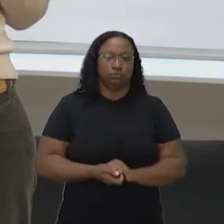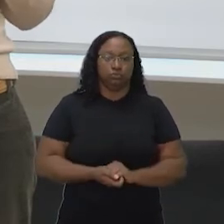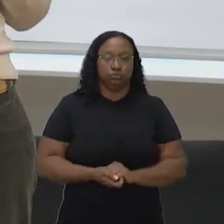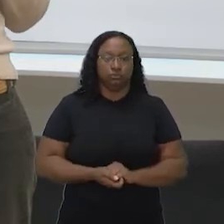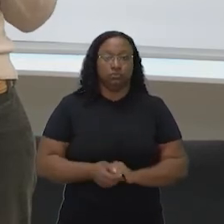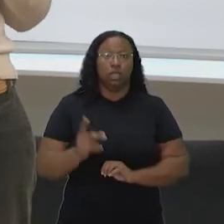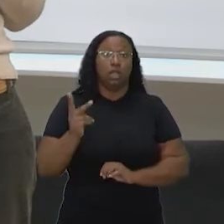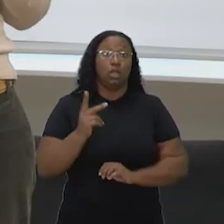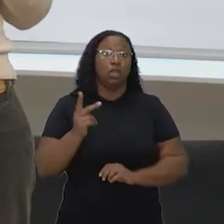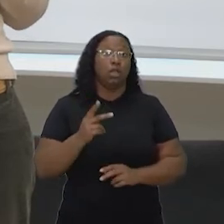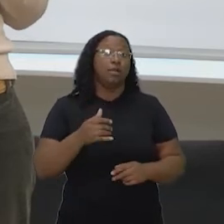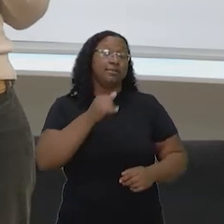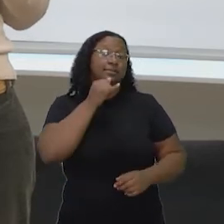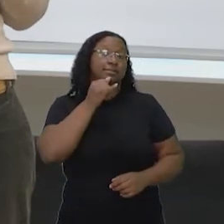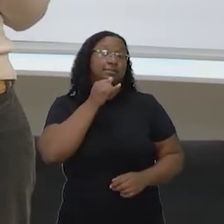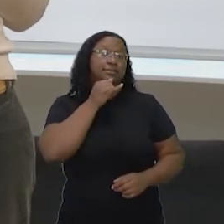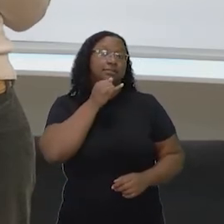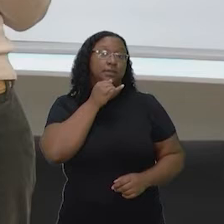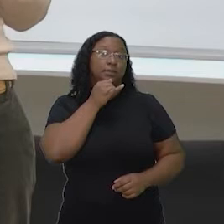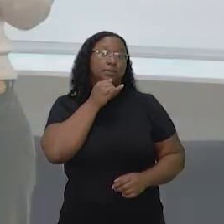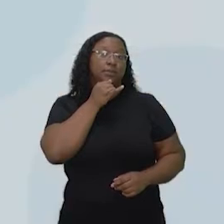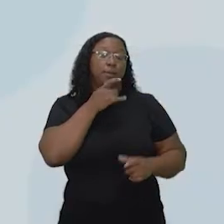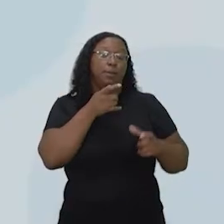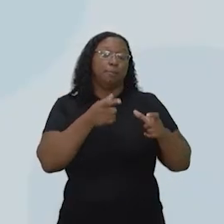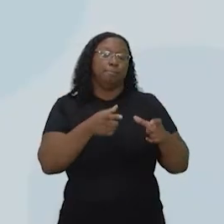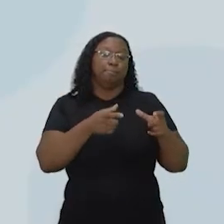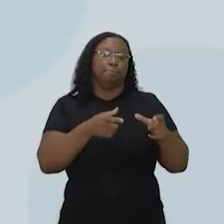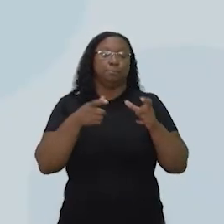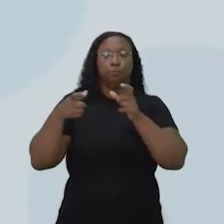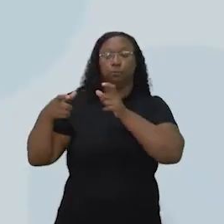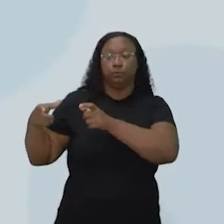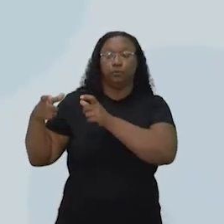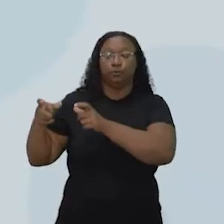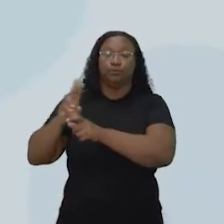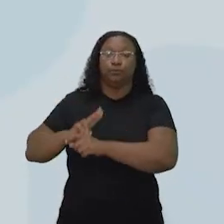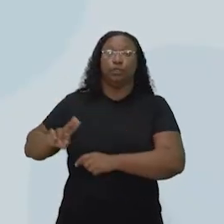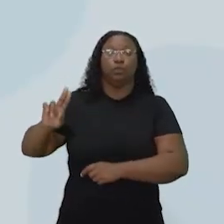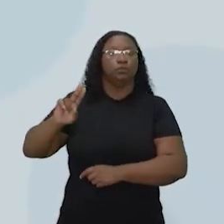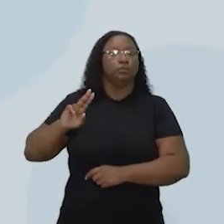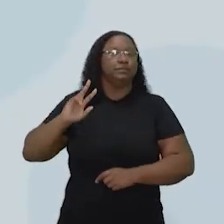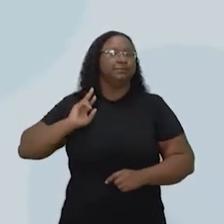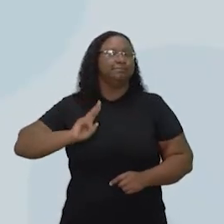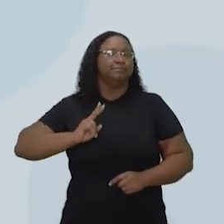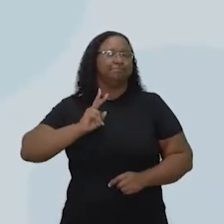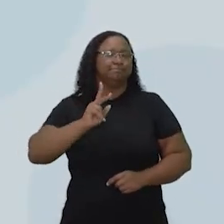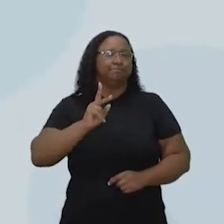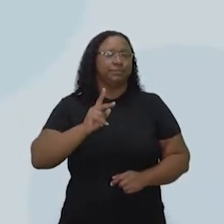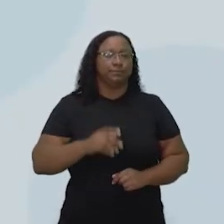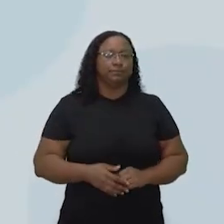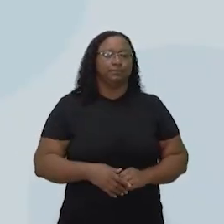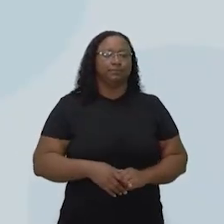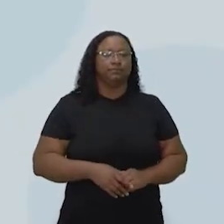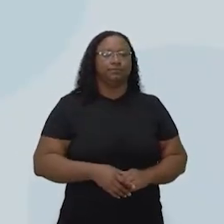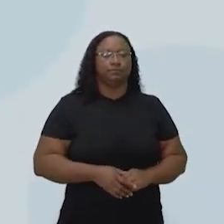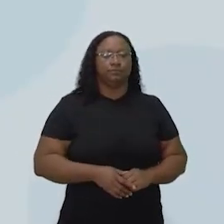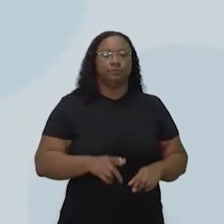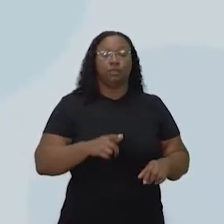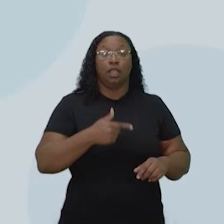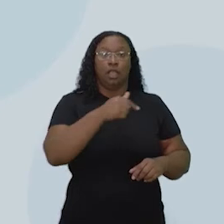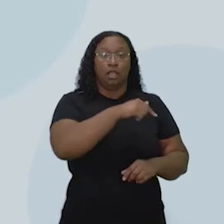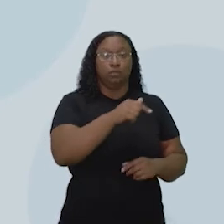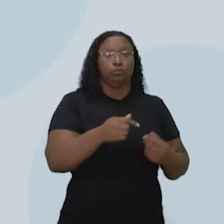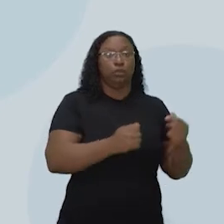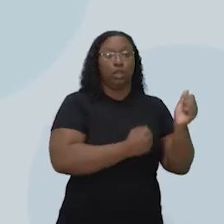Eu trouxe aqui 2 exemplos de setores que usam fortemente a cogeração, né? A indústria de etanol, né? Açúcar